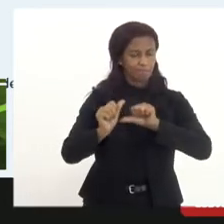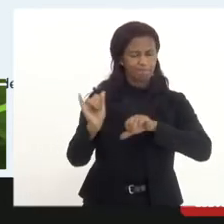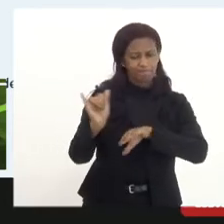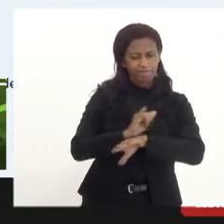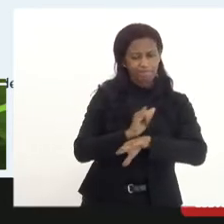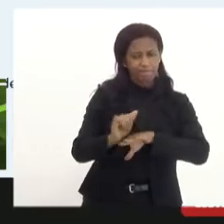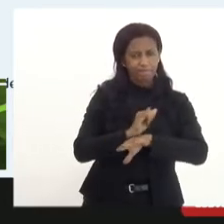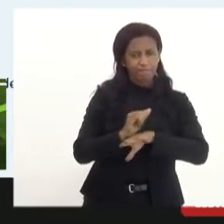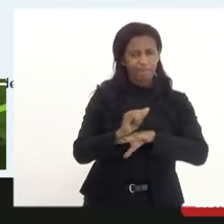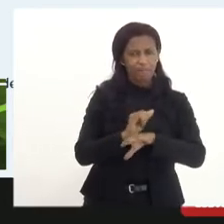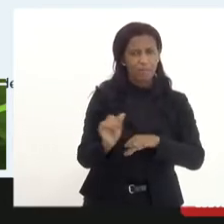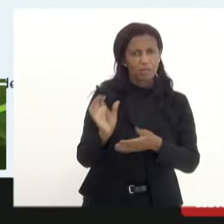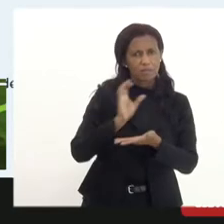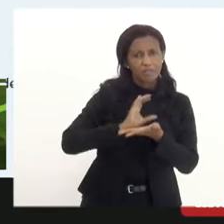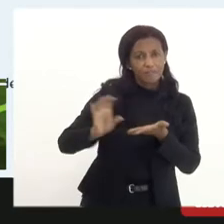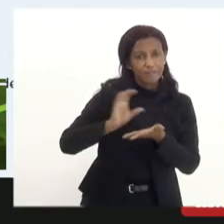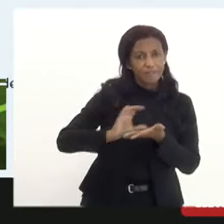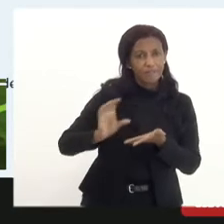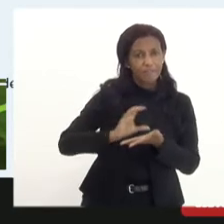planejando investir